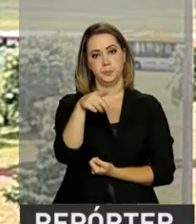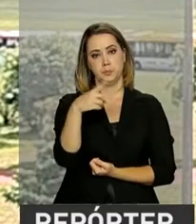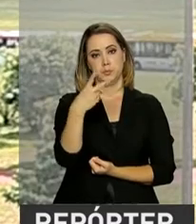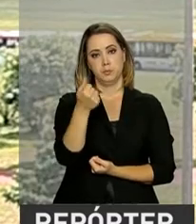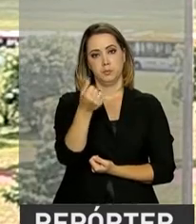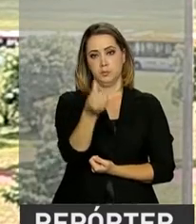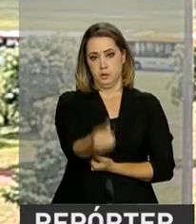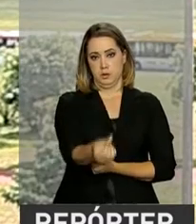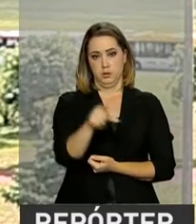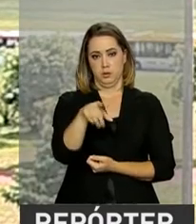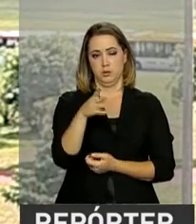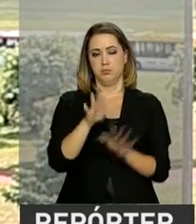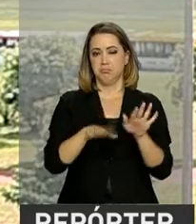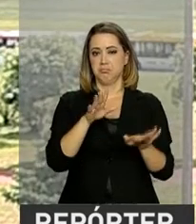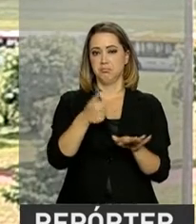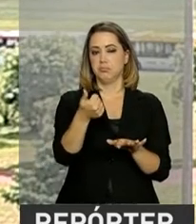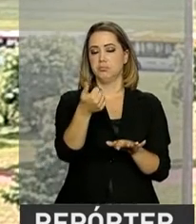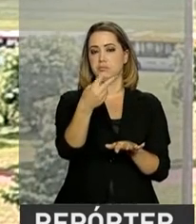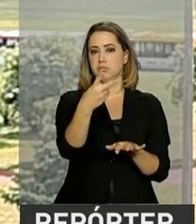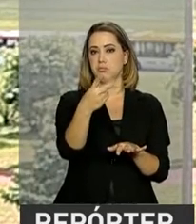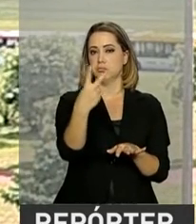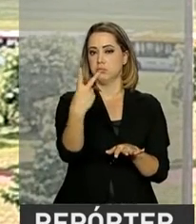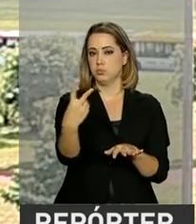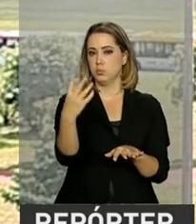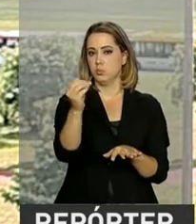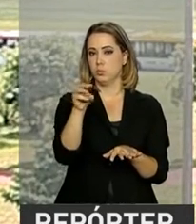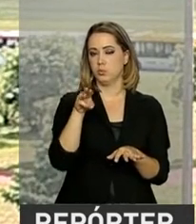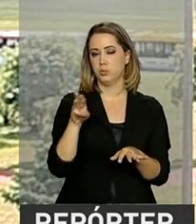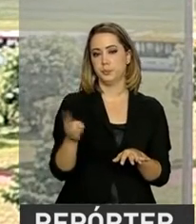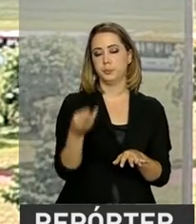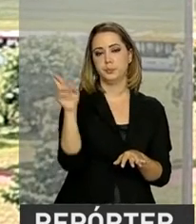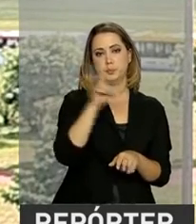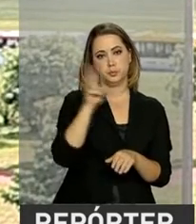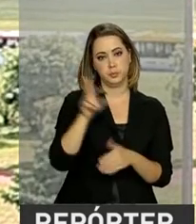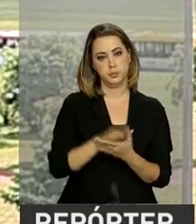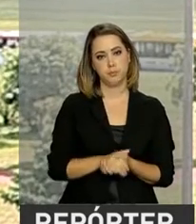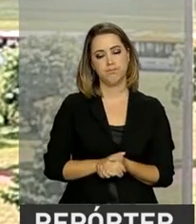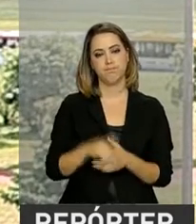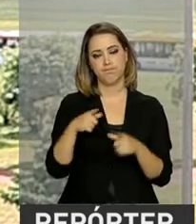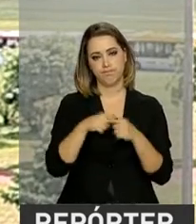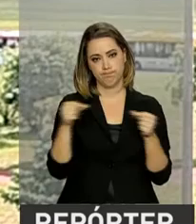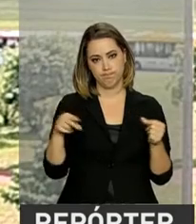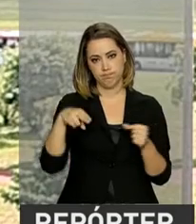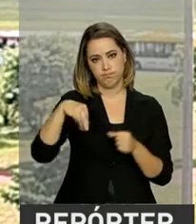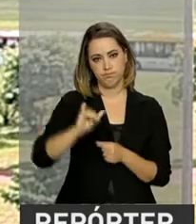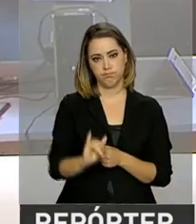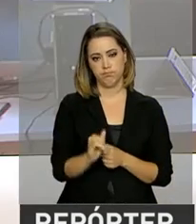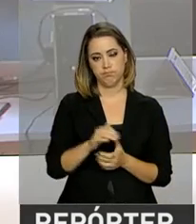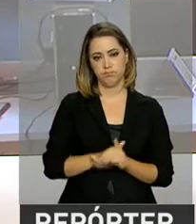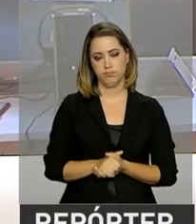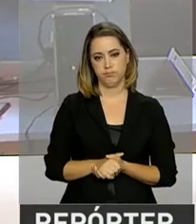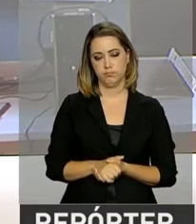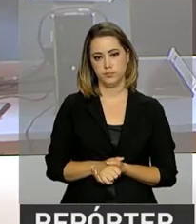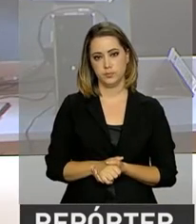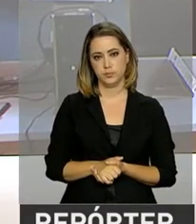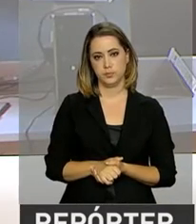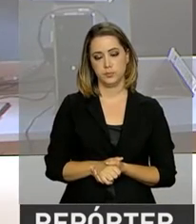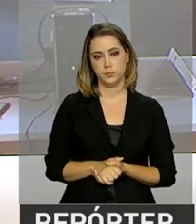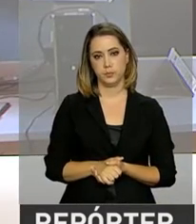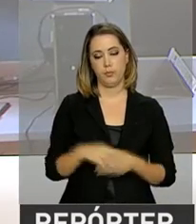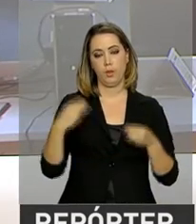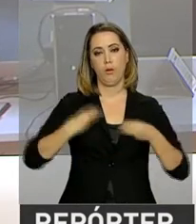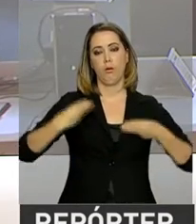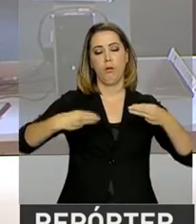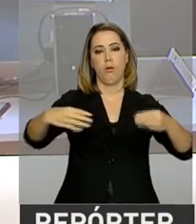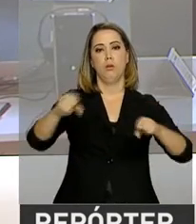2016 foi de cerca de 220 milhões de reais de brasília nem pereira o ministério